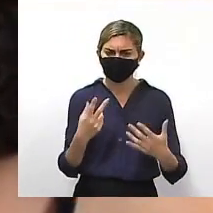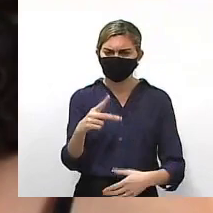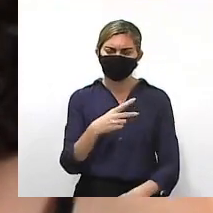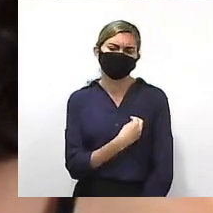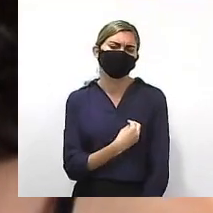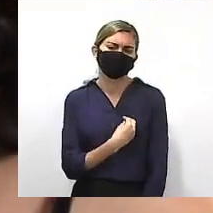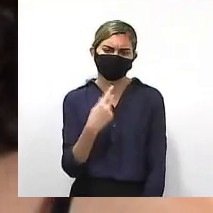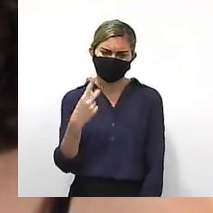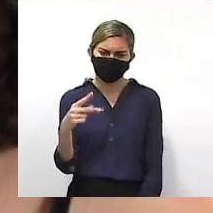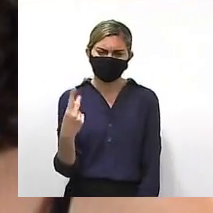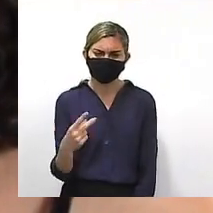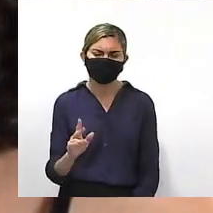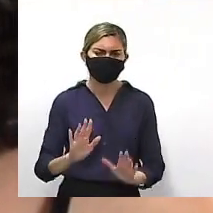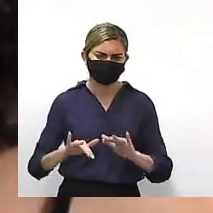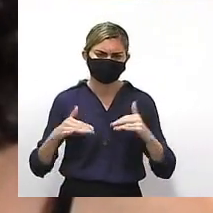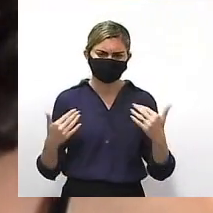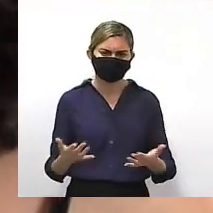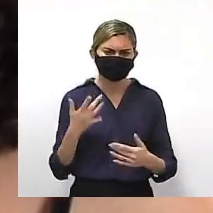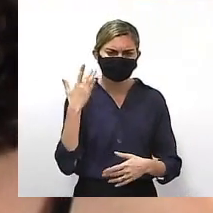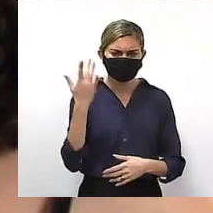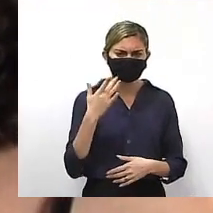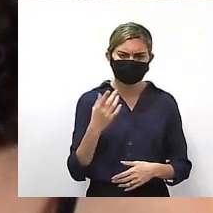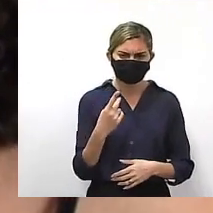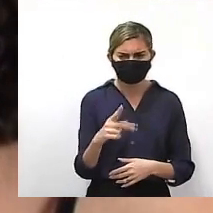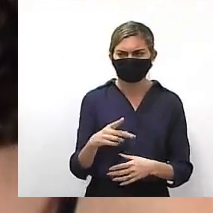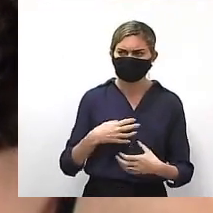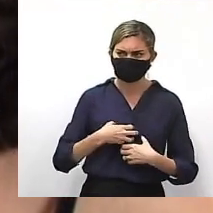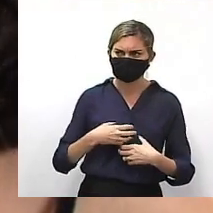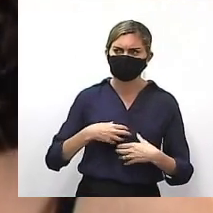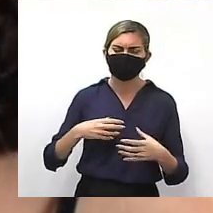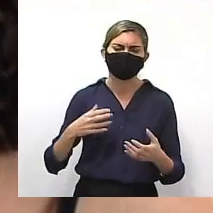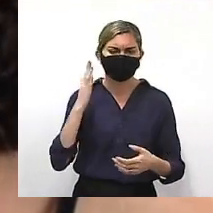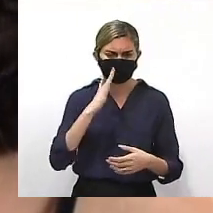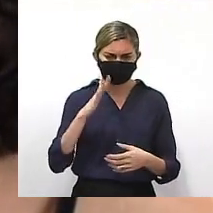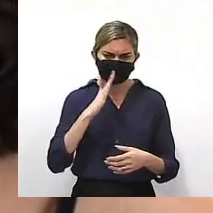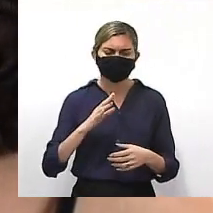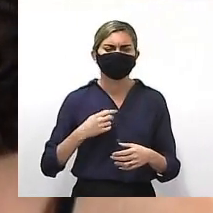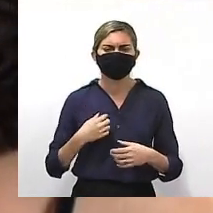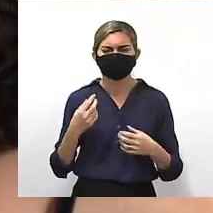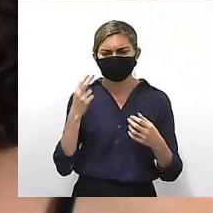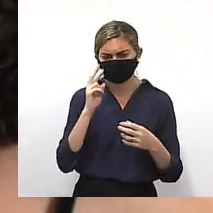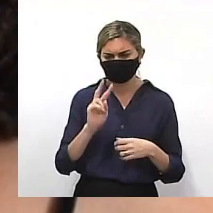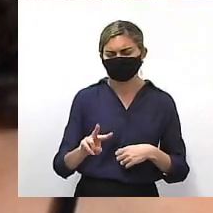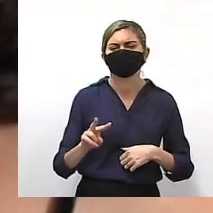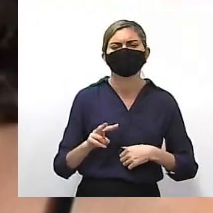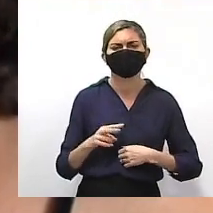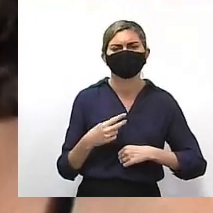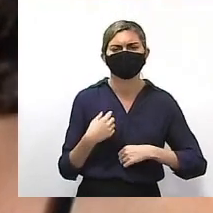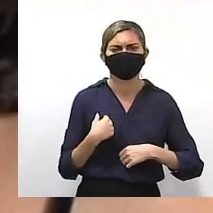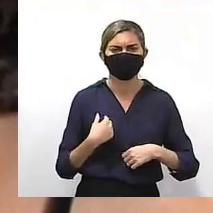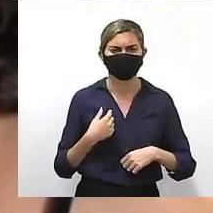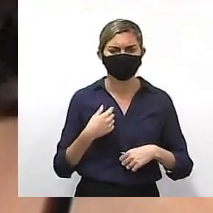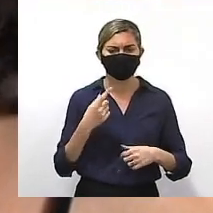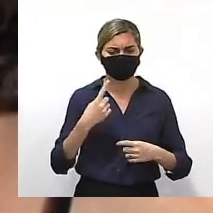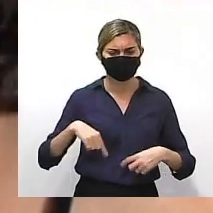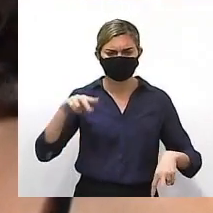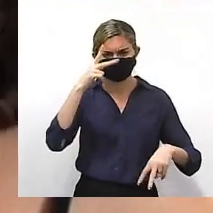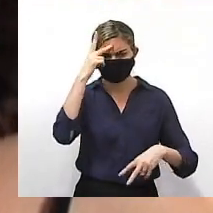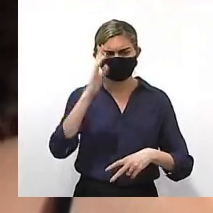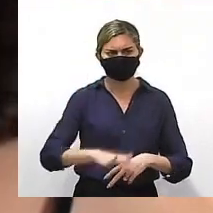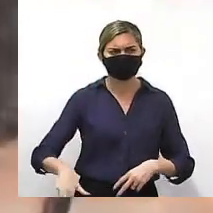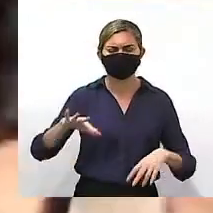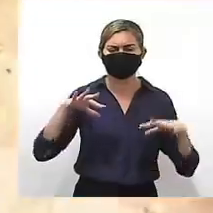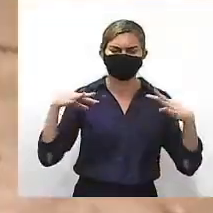dela. Então, eu acho que, nesse sentido, desse entendimento, a gente contribuiu e as pessoas estão todas